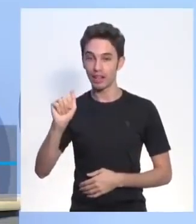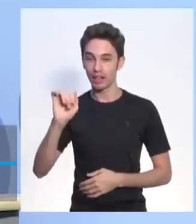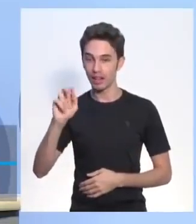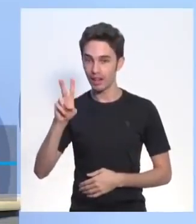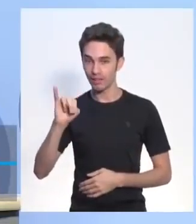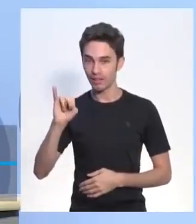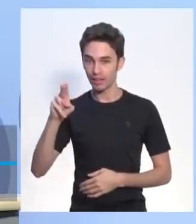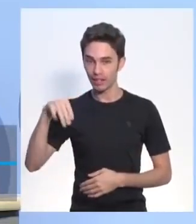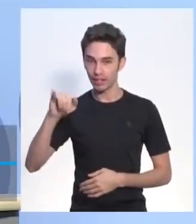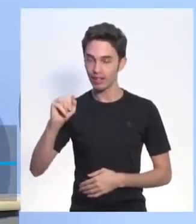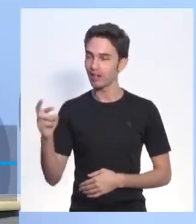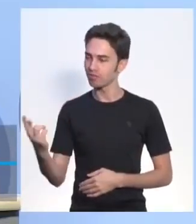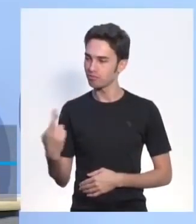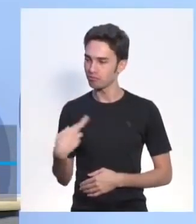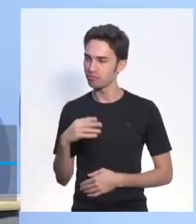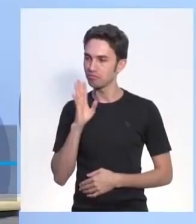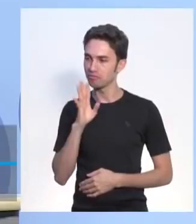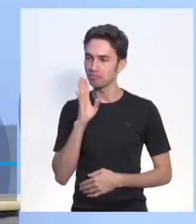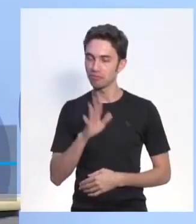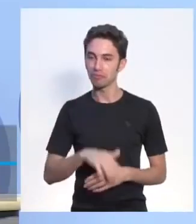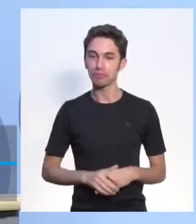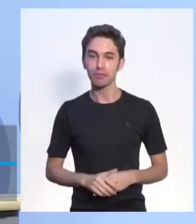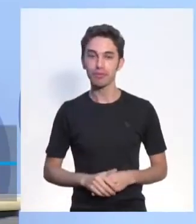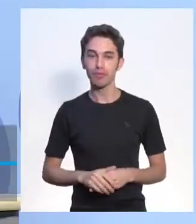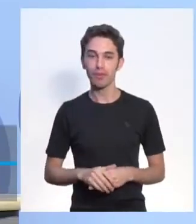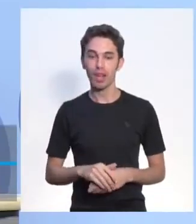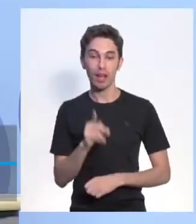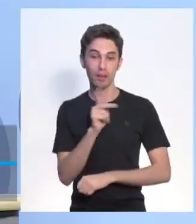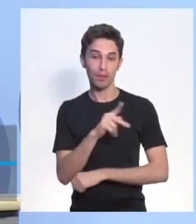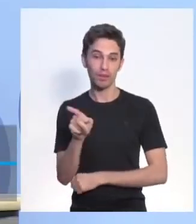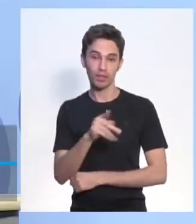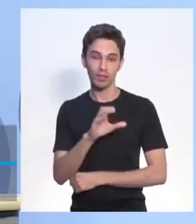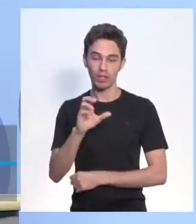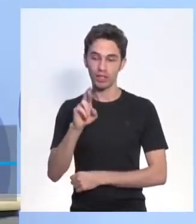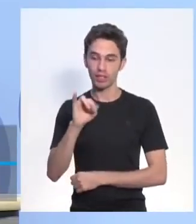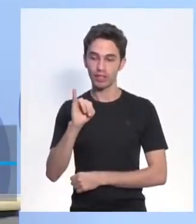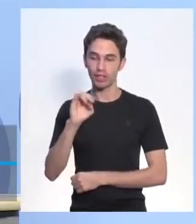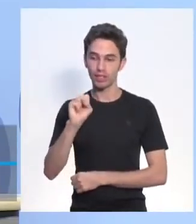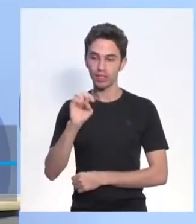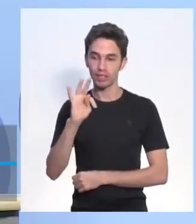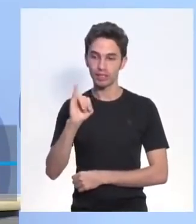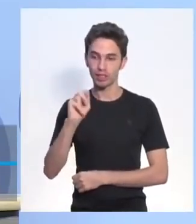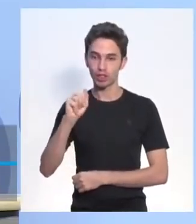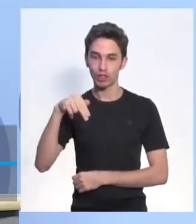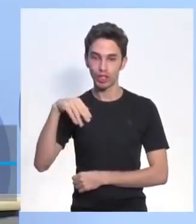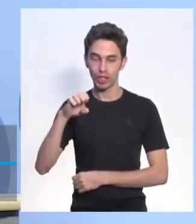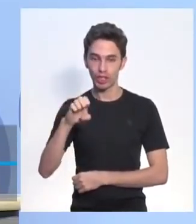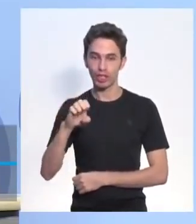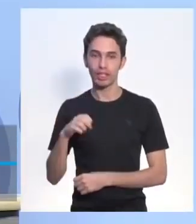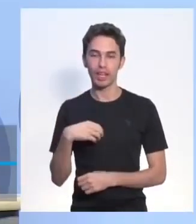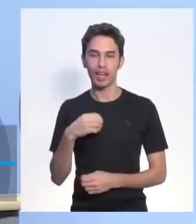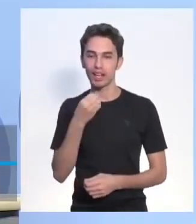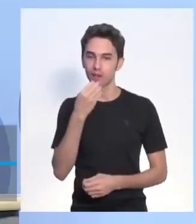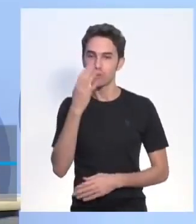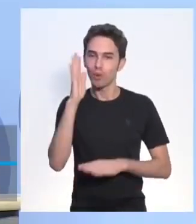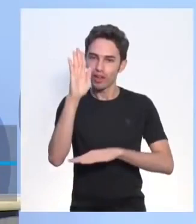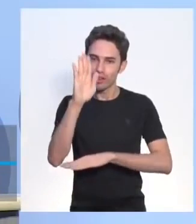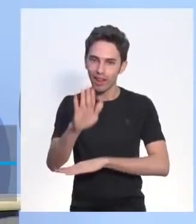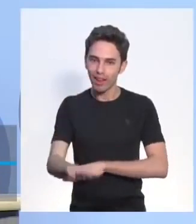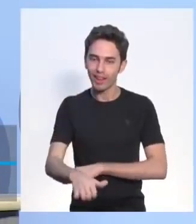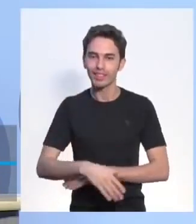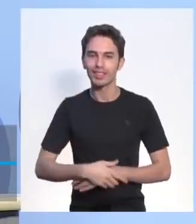Lavínia respondeu. Vamos lá, a professora Cristiane, ela diz boa tarde, professora